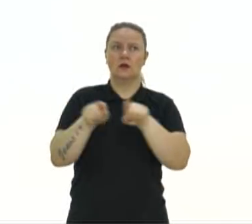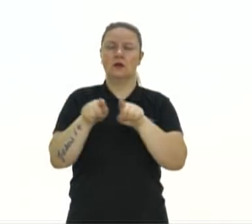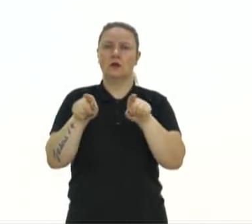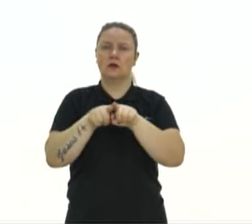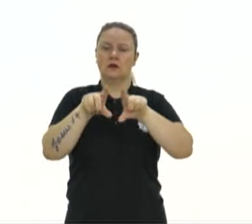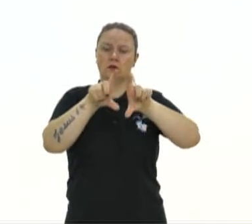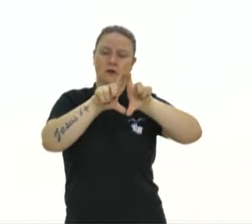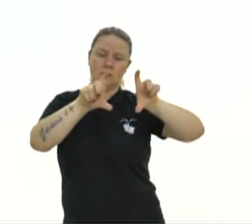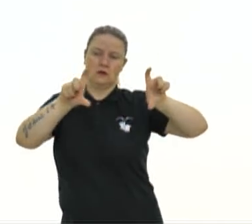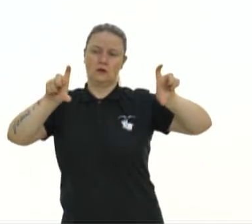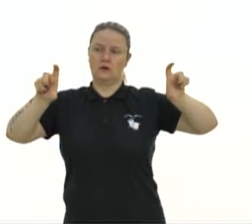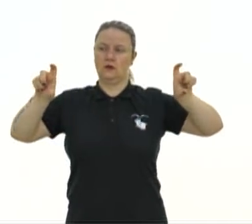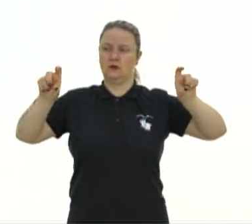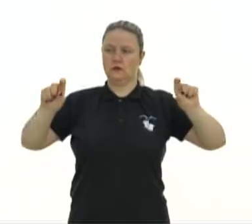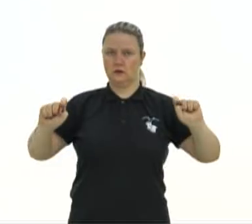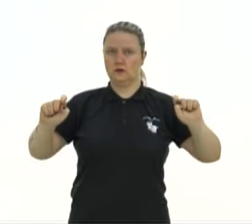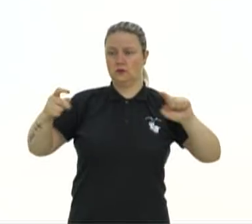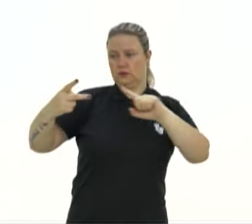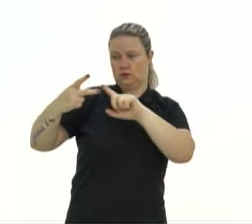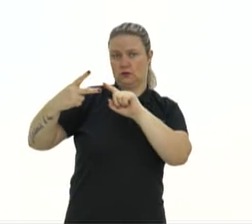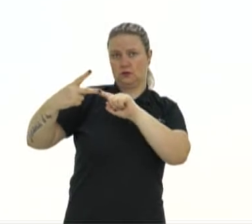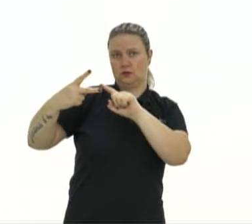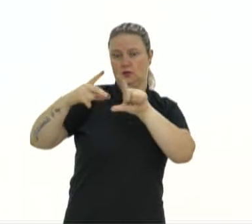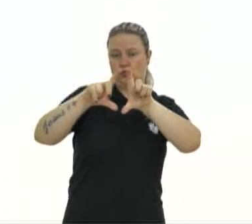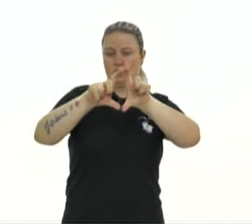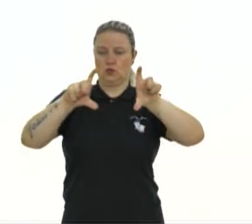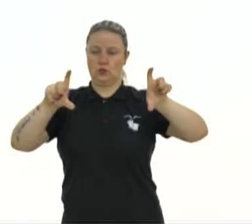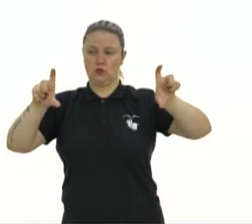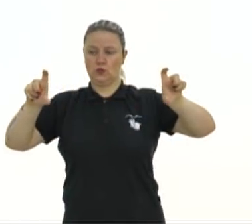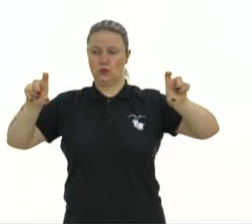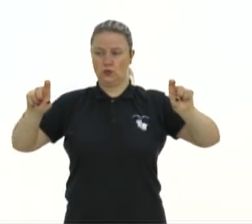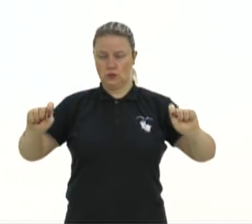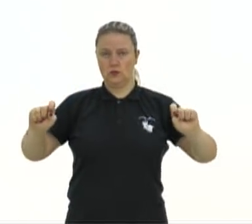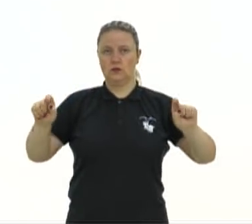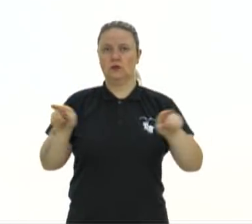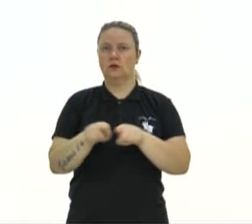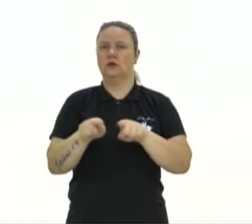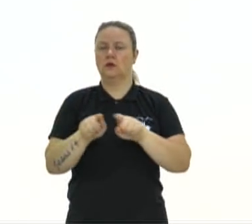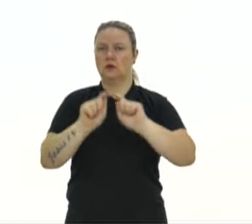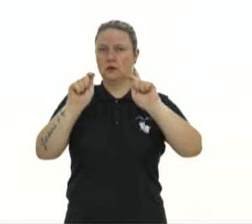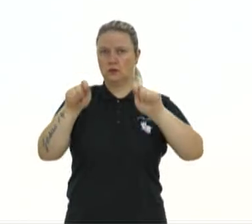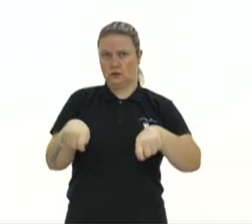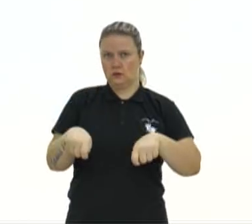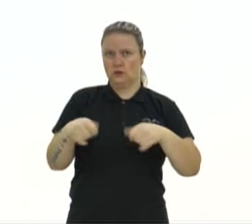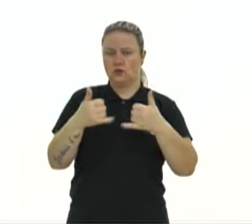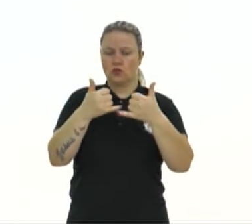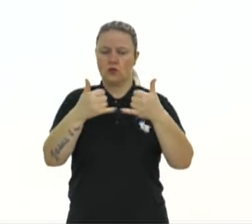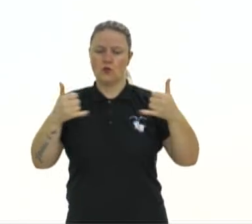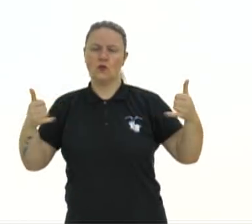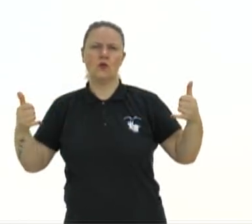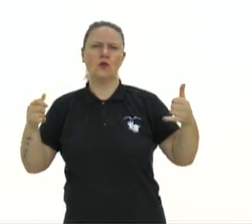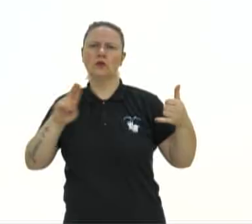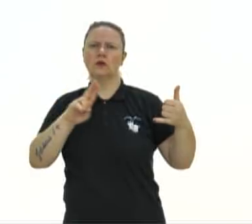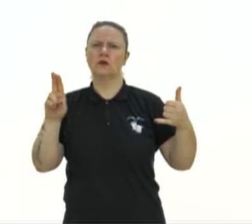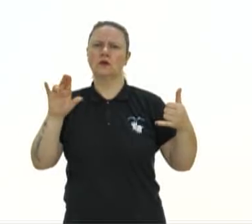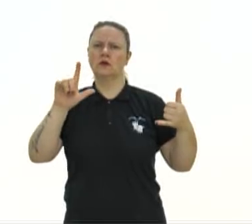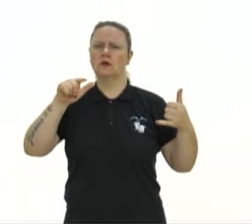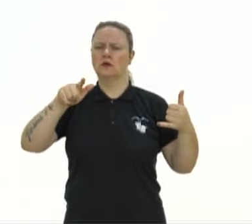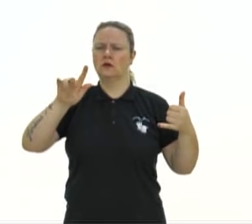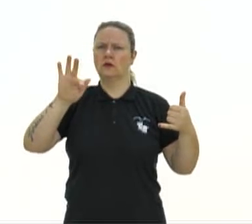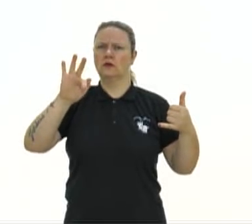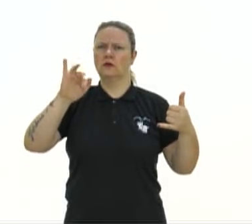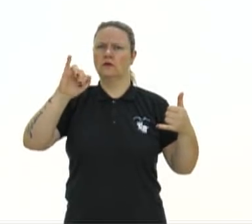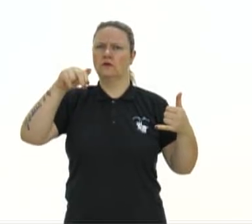temos uma linha fina, que é esse subtítulo, né? Também podemos chamar assim. A linha fina tem essa característica